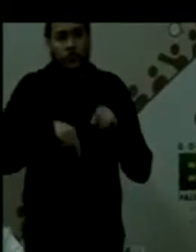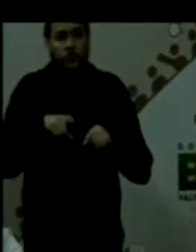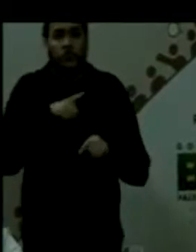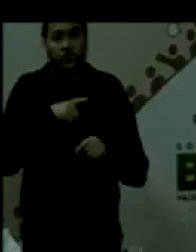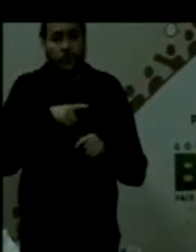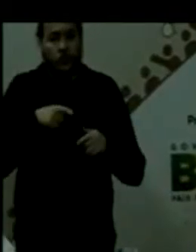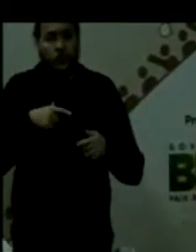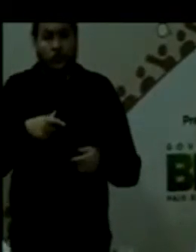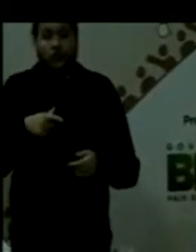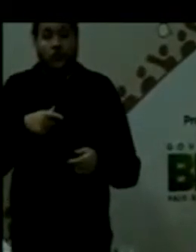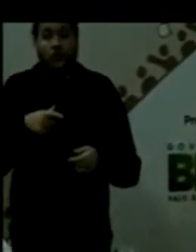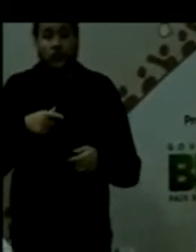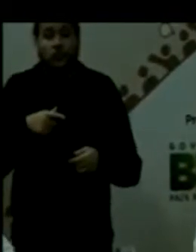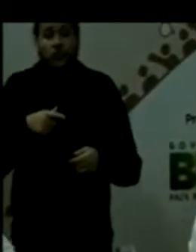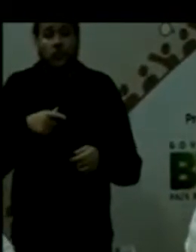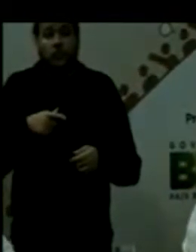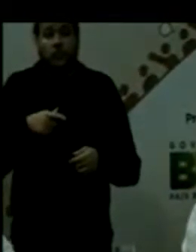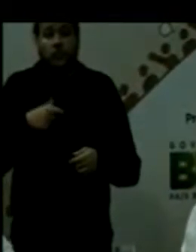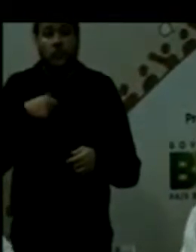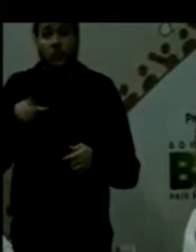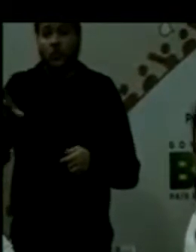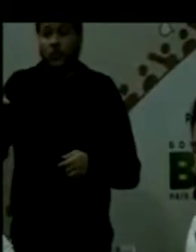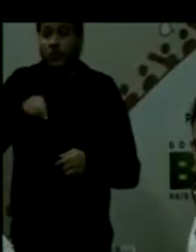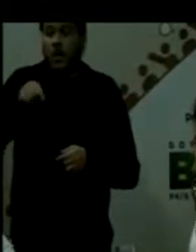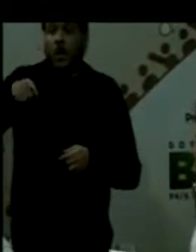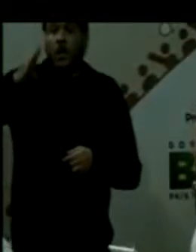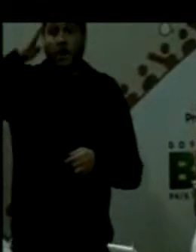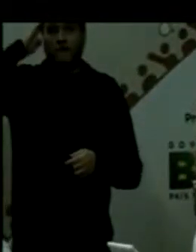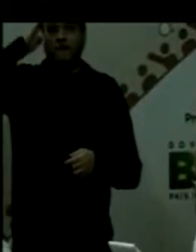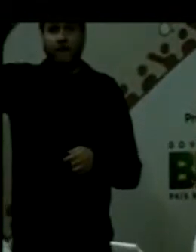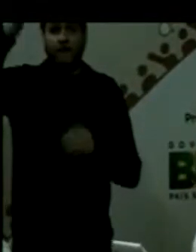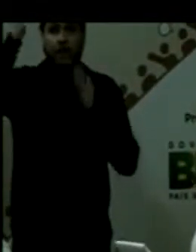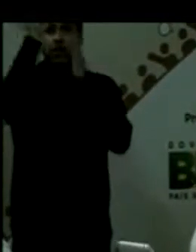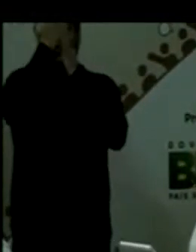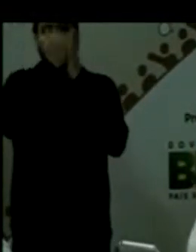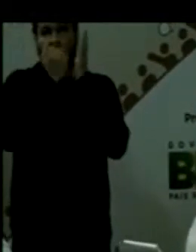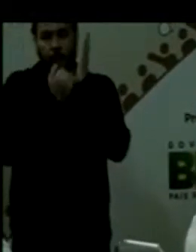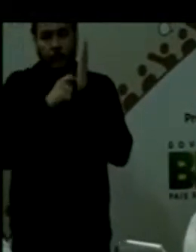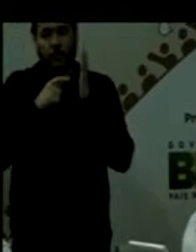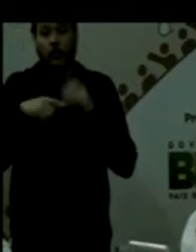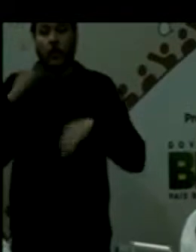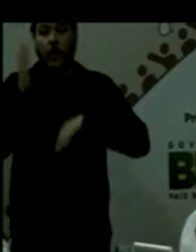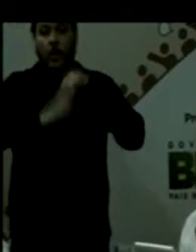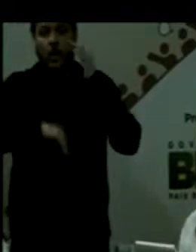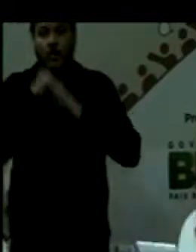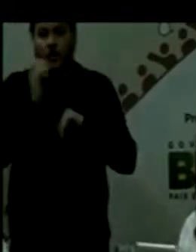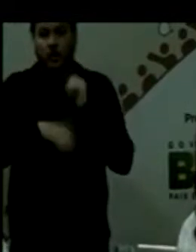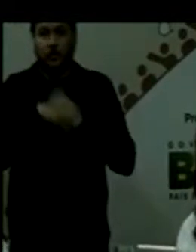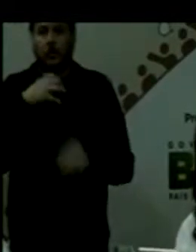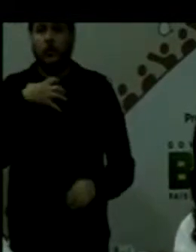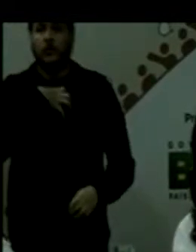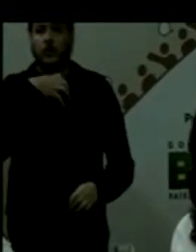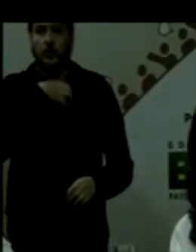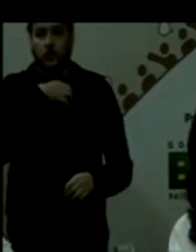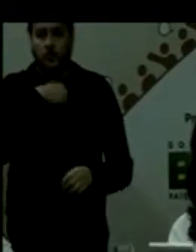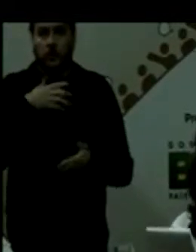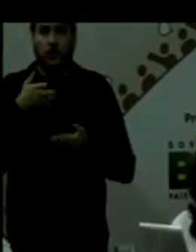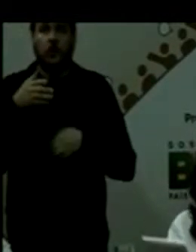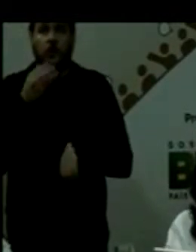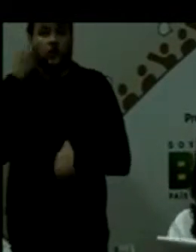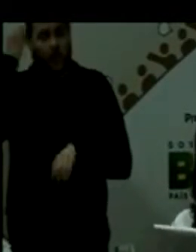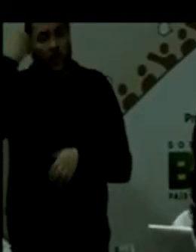foram tomadas como as propostas prioritárias do grupo, foi a capacitação e sensibilização e troca de